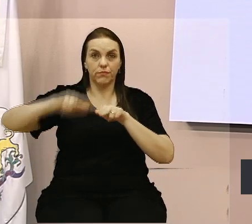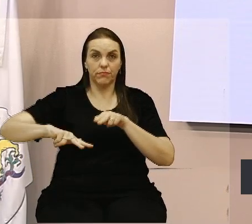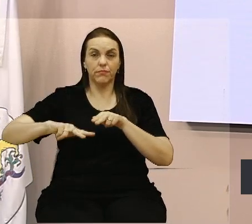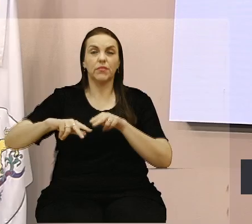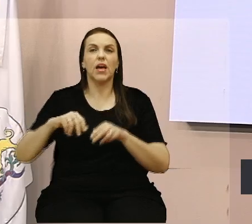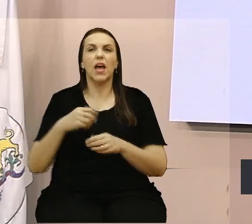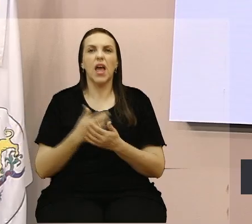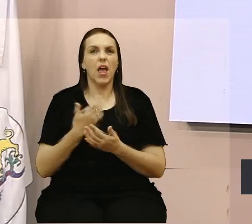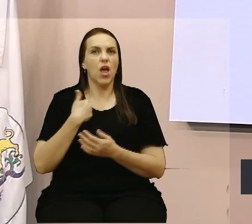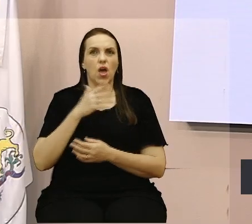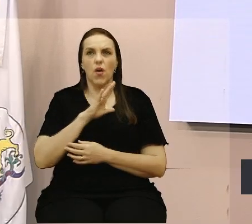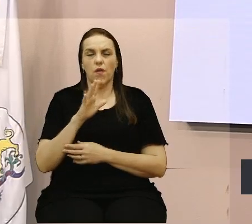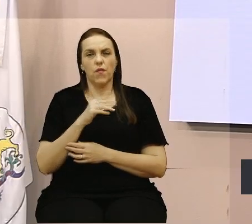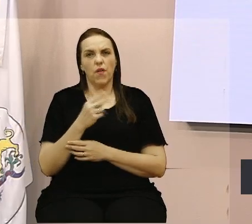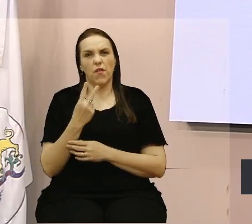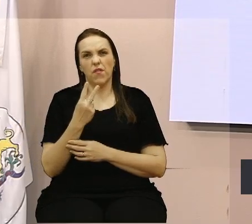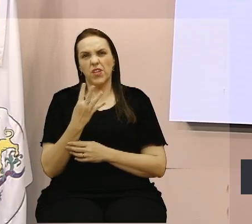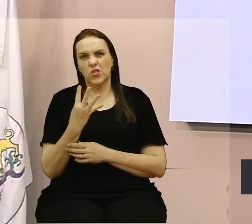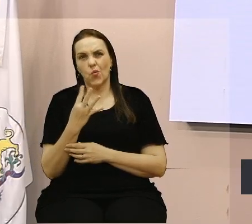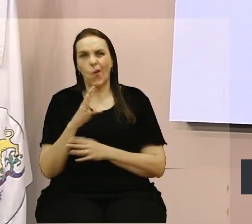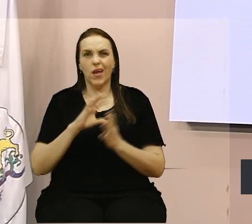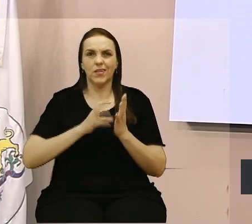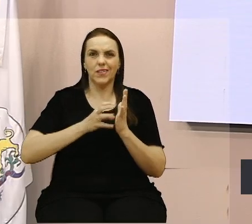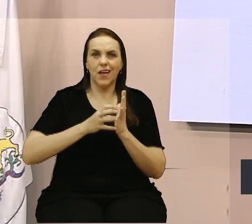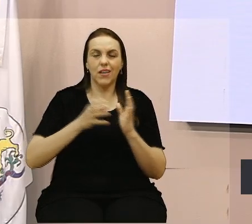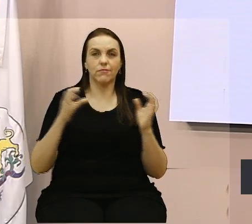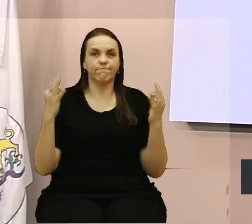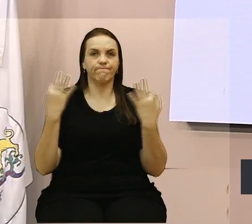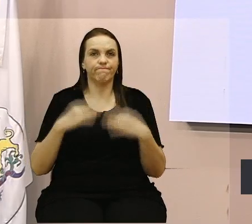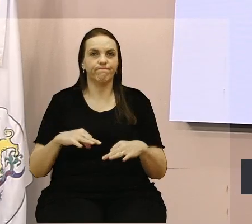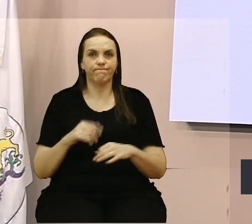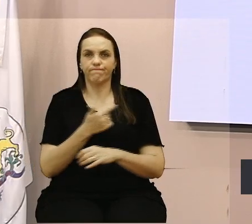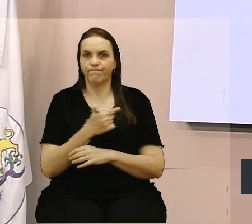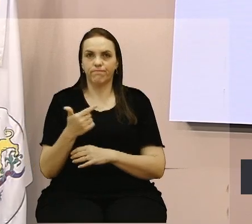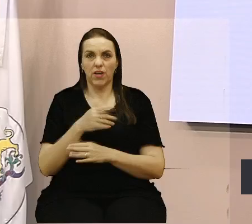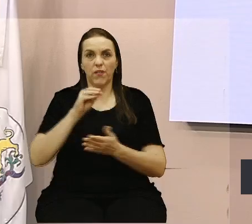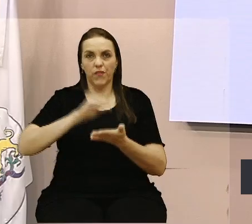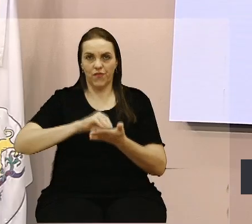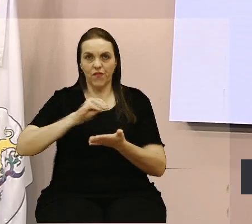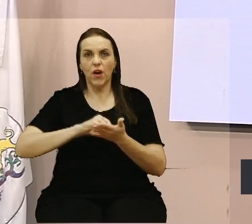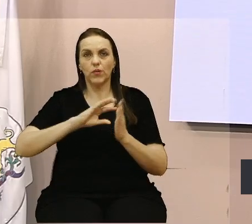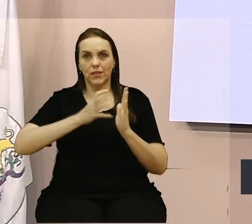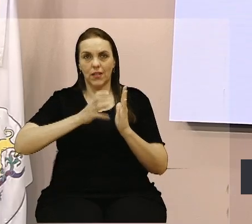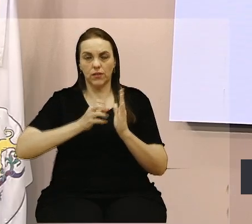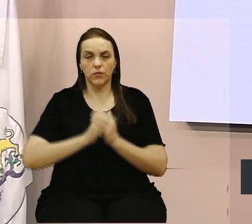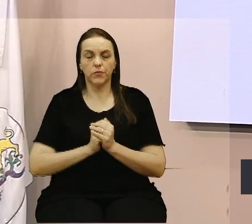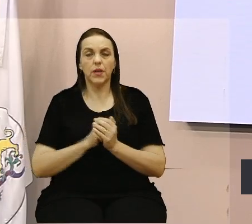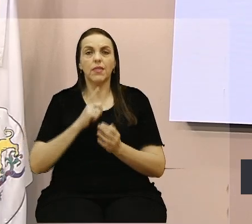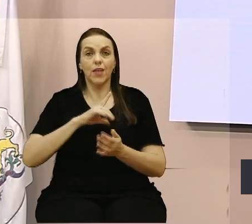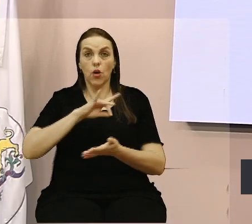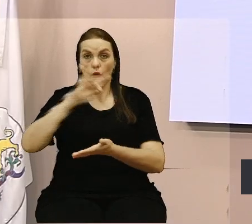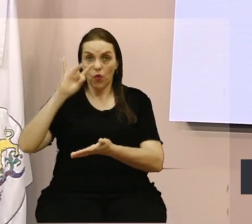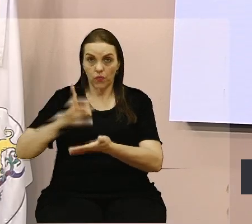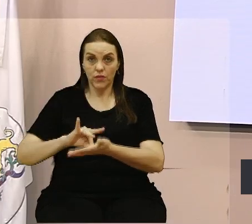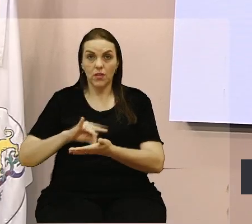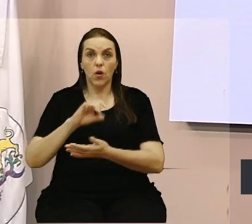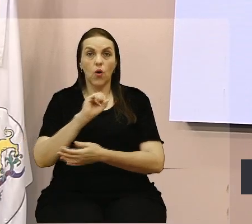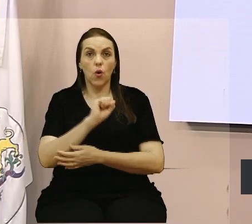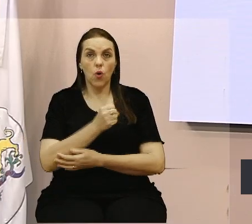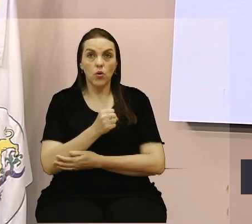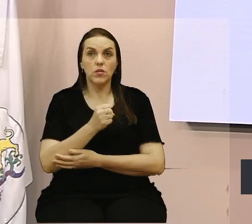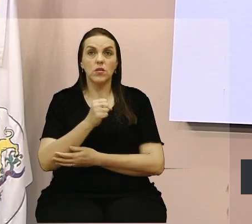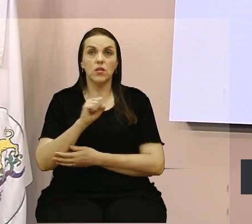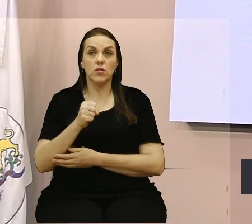não estavam com os dados totalmente corretos, tá? Faltavam dados. Mas nós temos oficializados